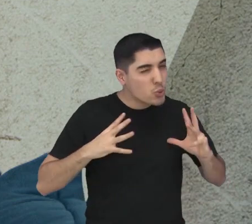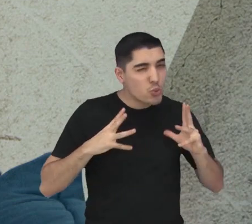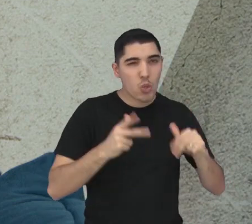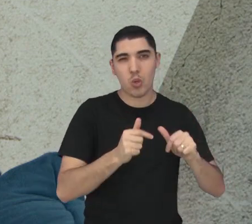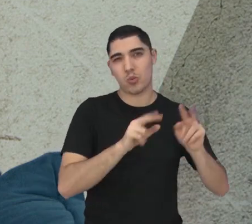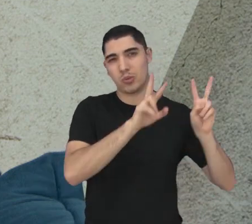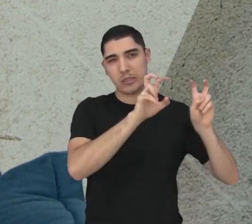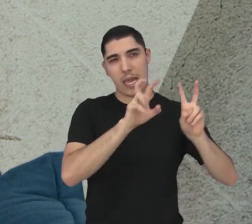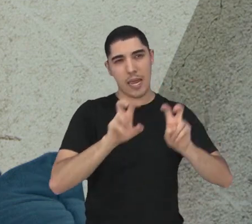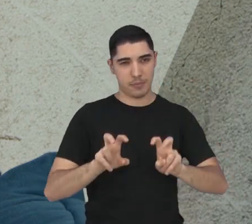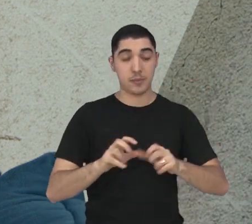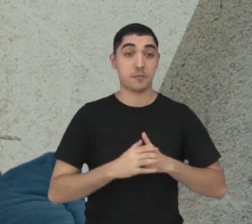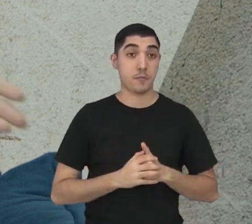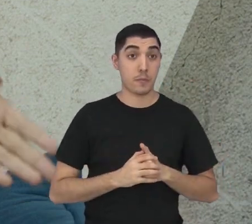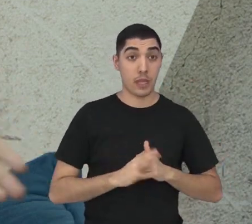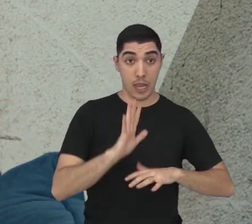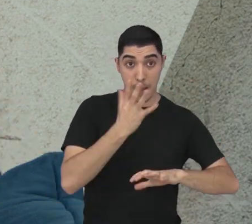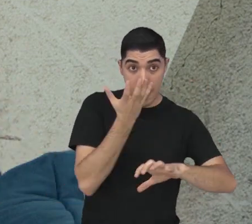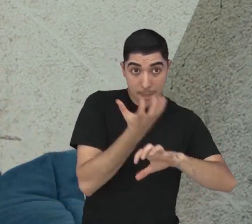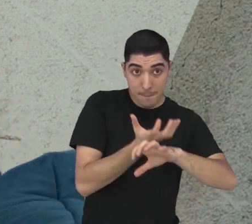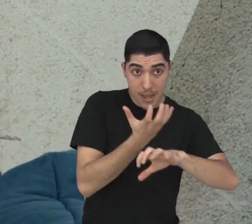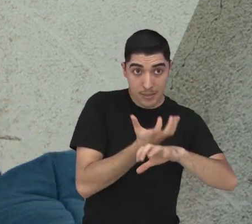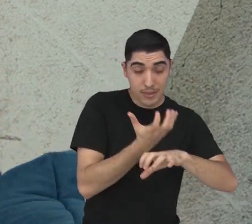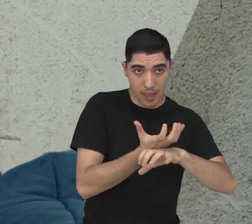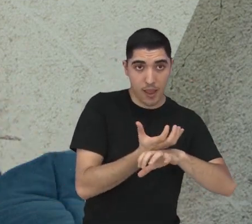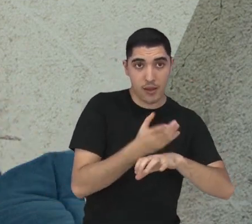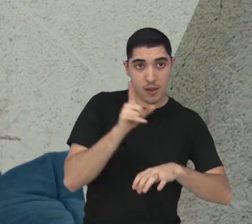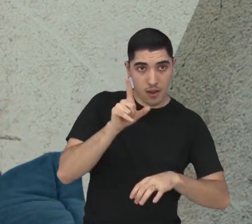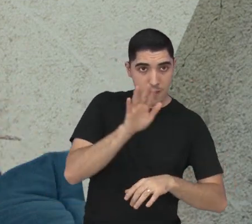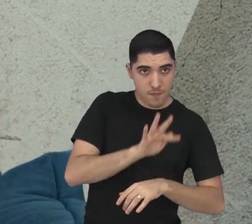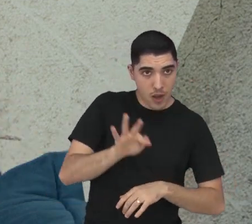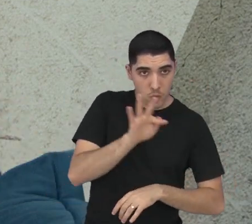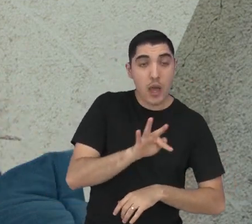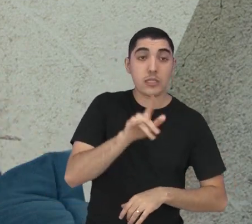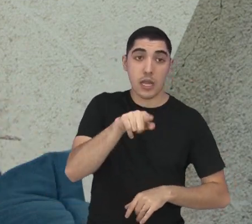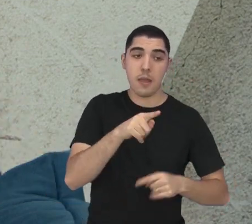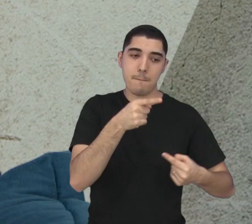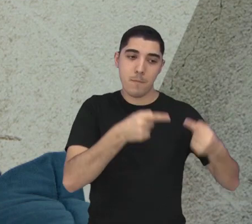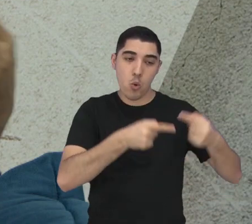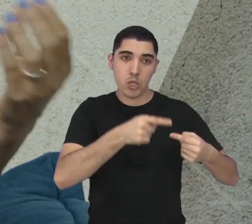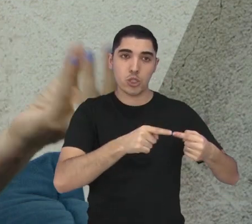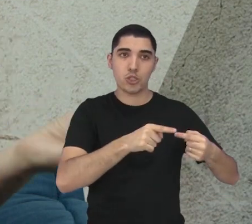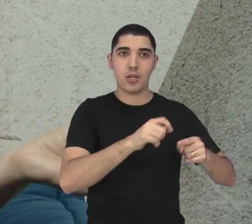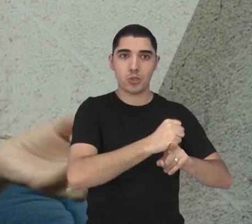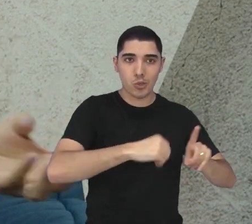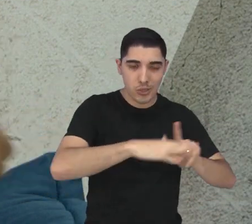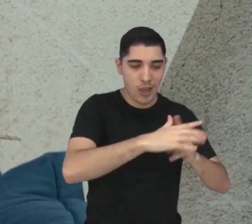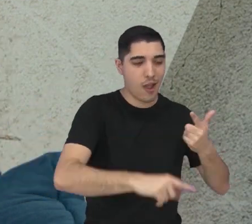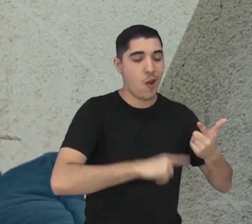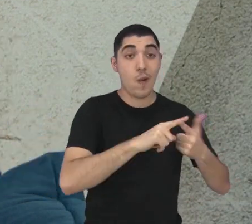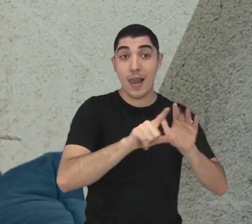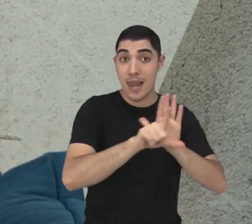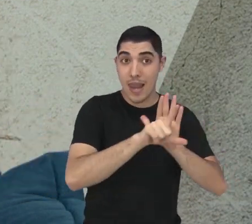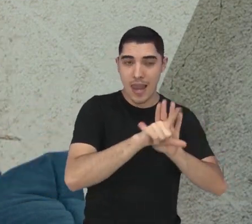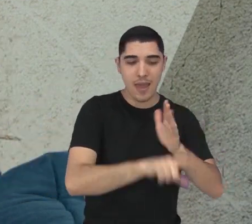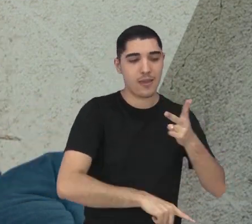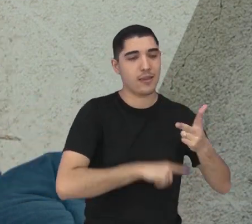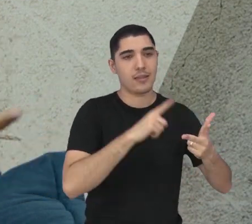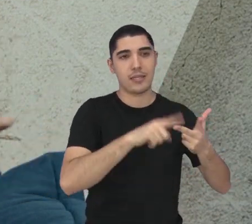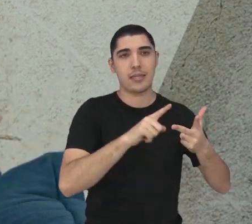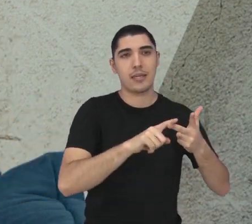sobre todos esses assuntos. As disciplinas, né, são disciplinas voltadas para política social,